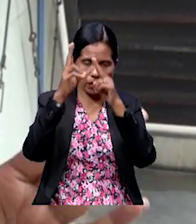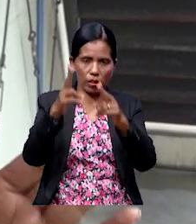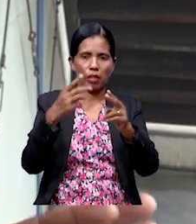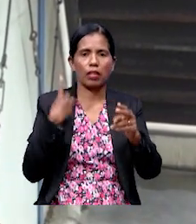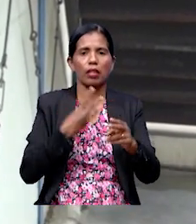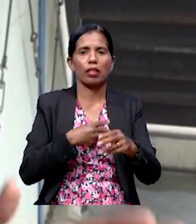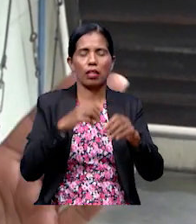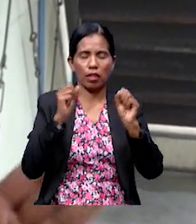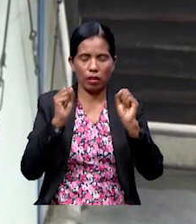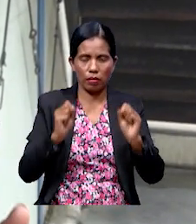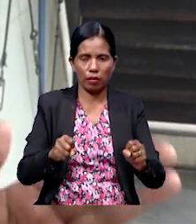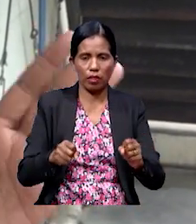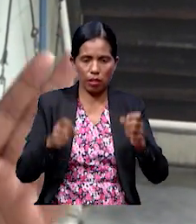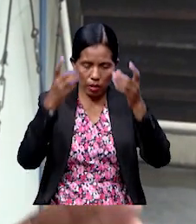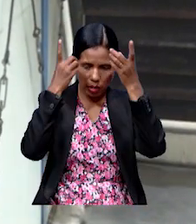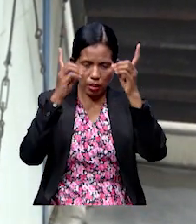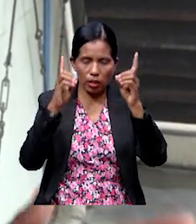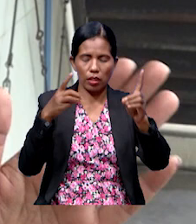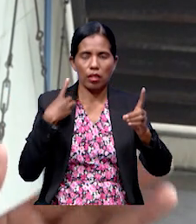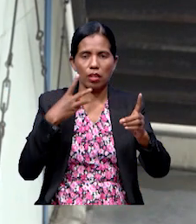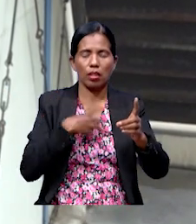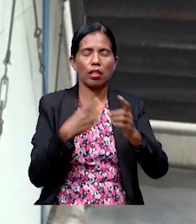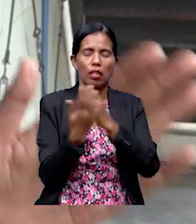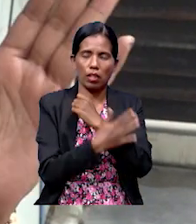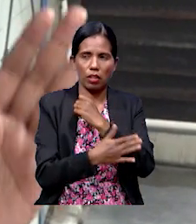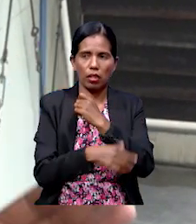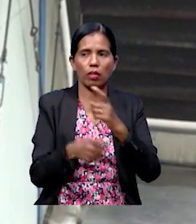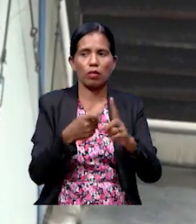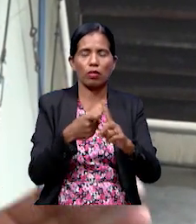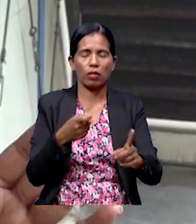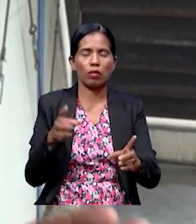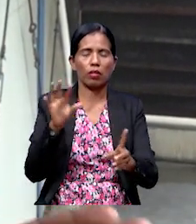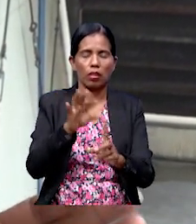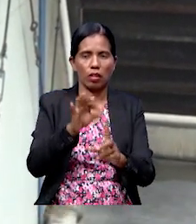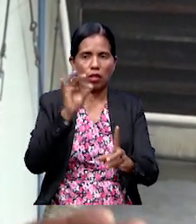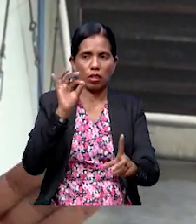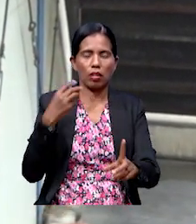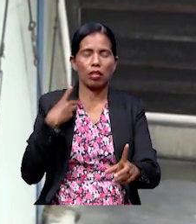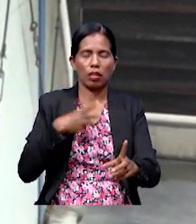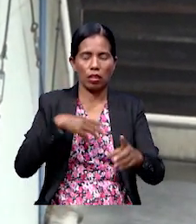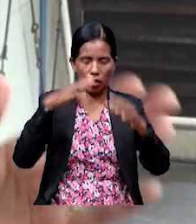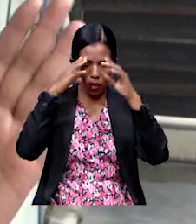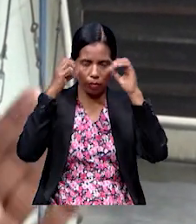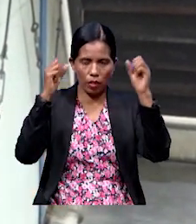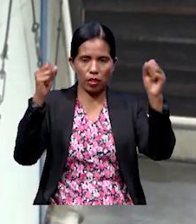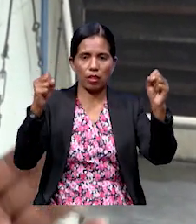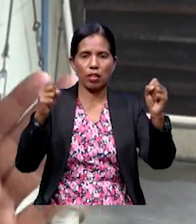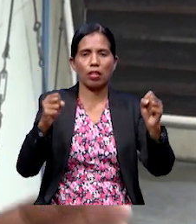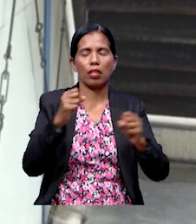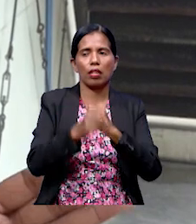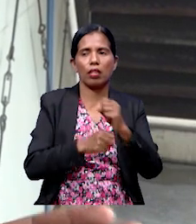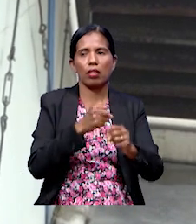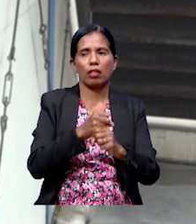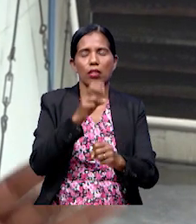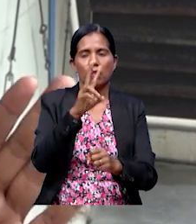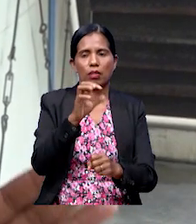ita determina e tem destino do país, Liu Rossi elege e tem presidente da República, batina em Rihun